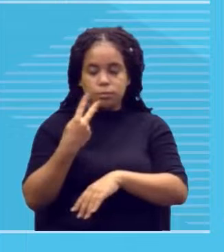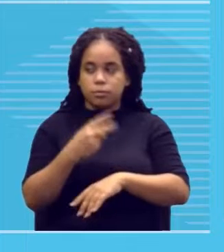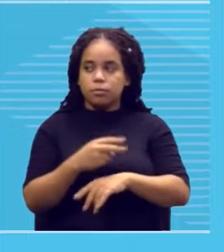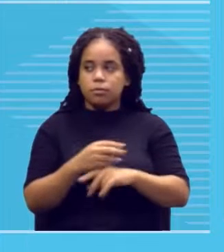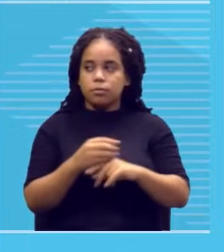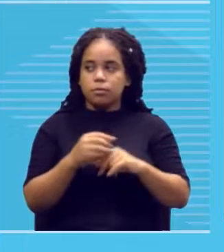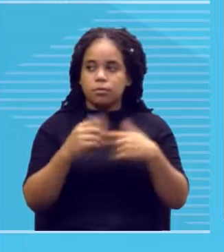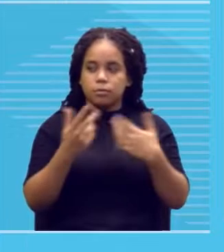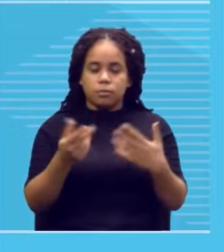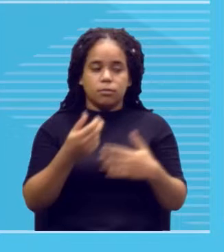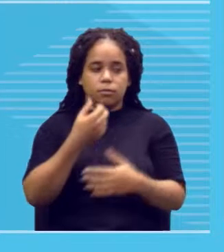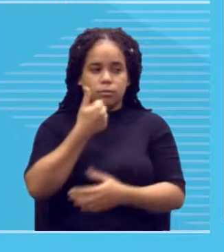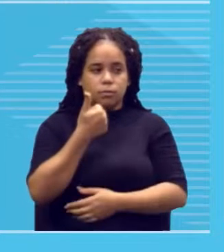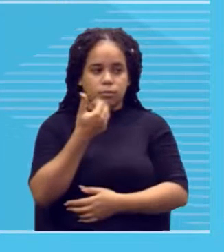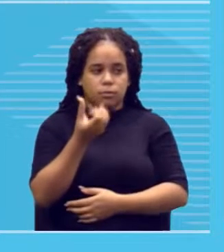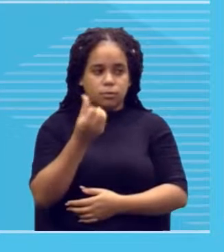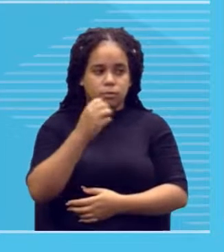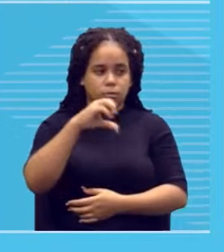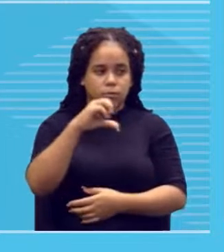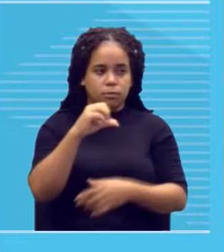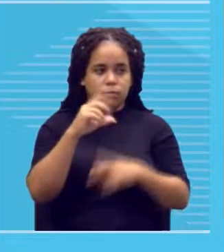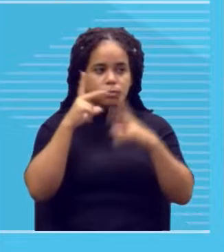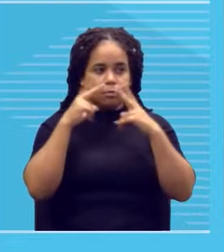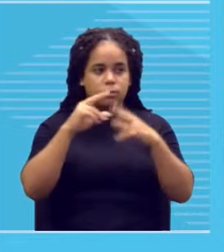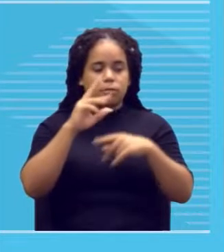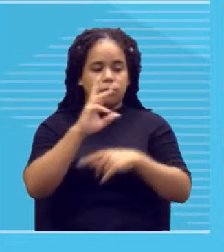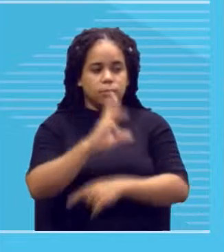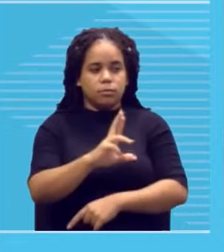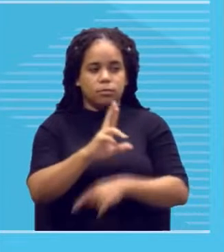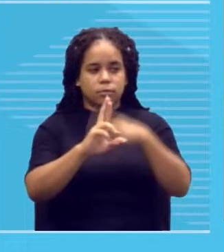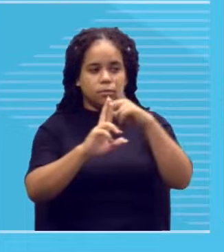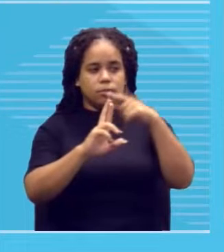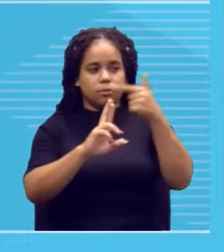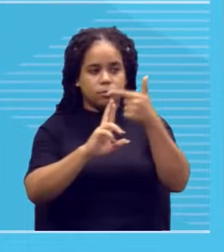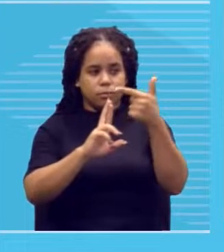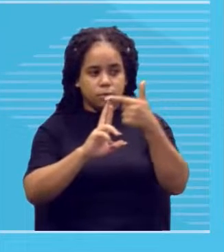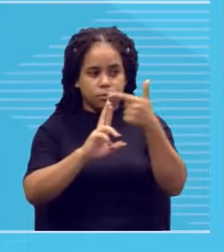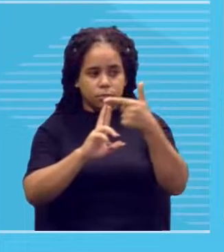então 169 = R ao quadrado